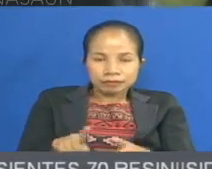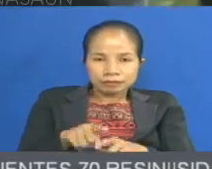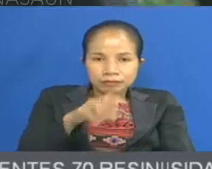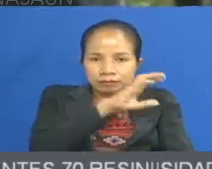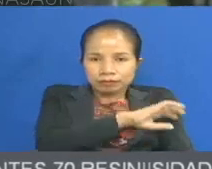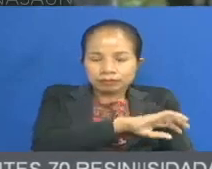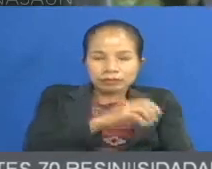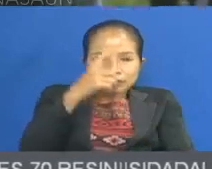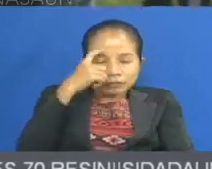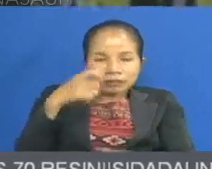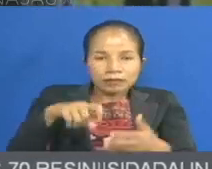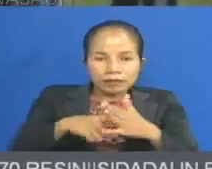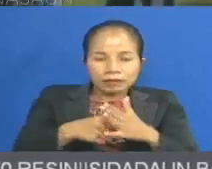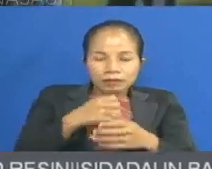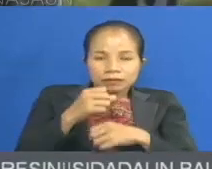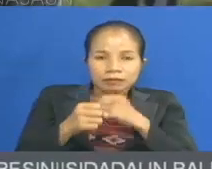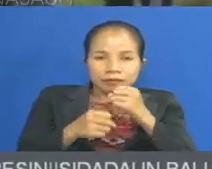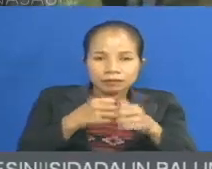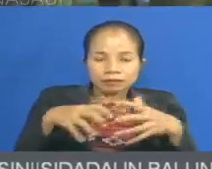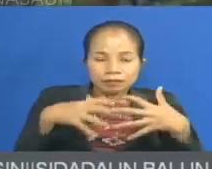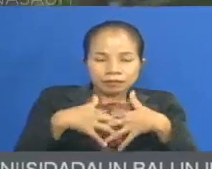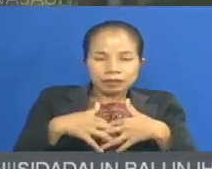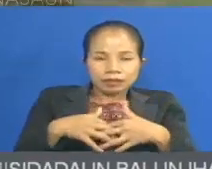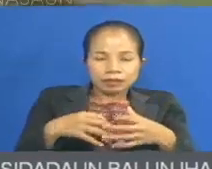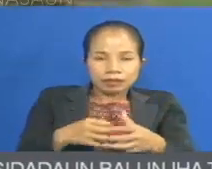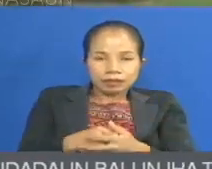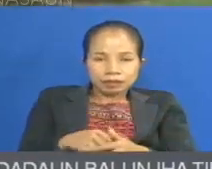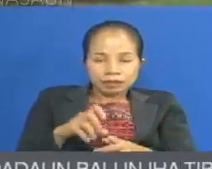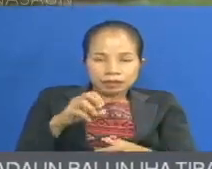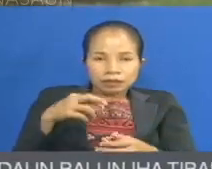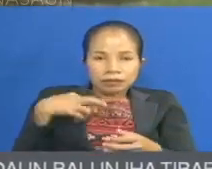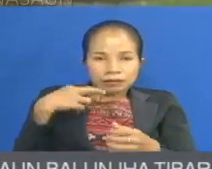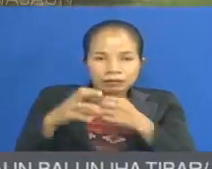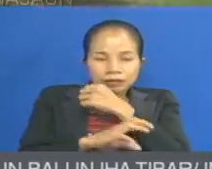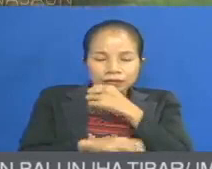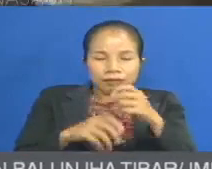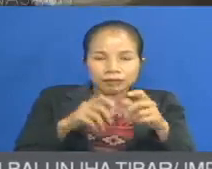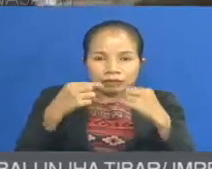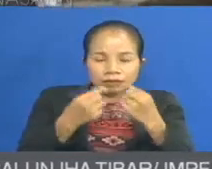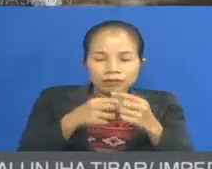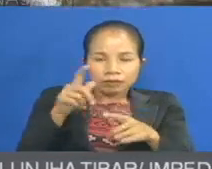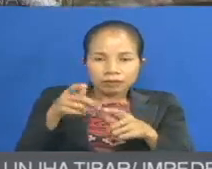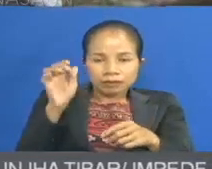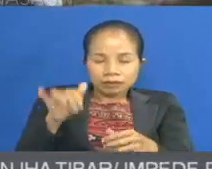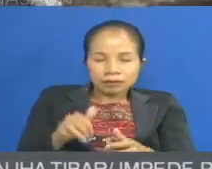tamane sabe distribui makina dulas batar no seluktan ba grupo beneficiario sira. Atividade